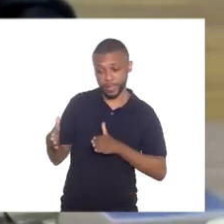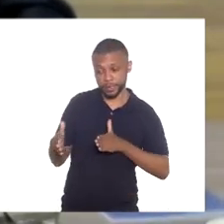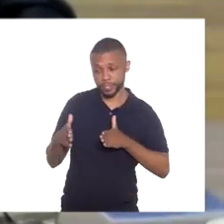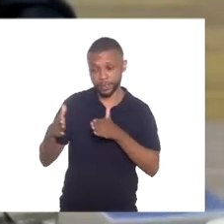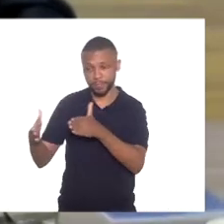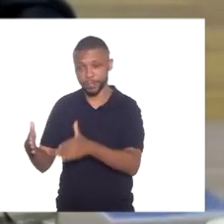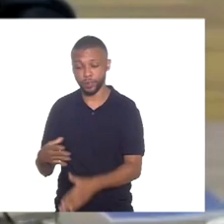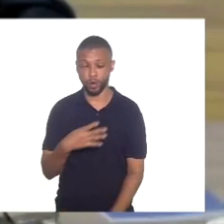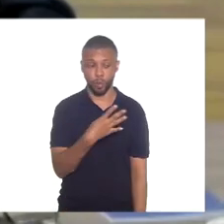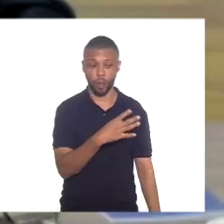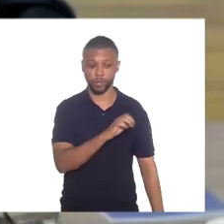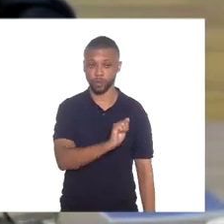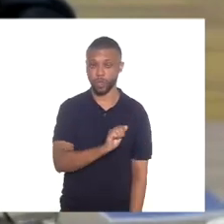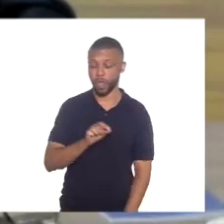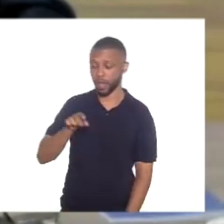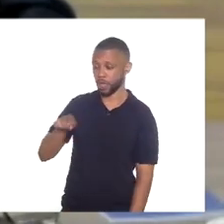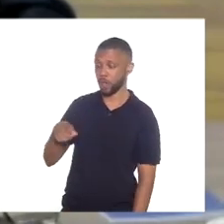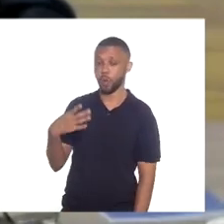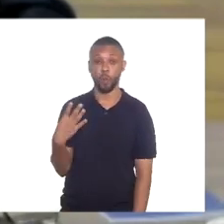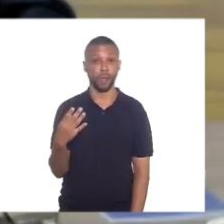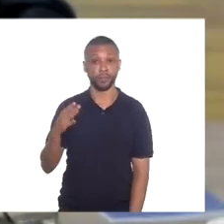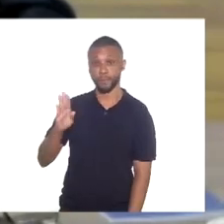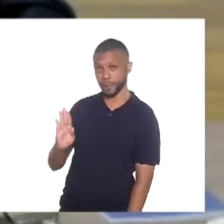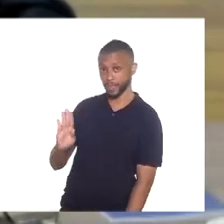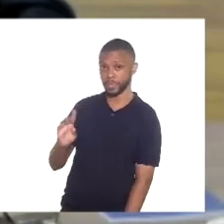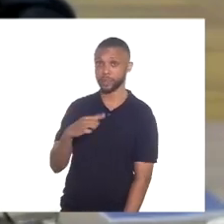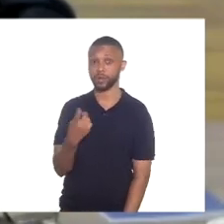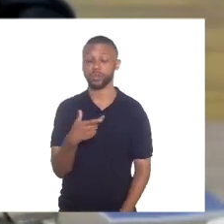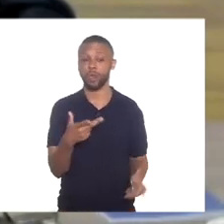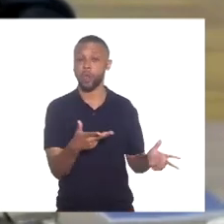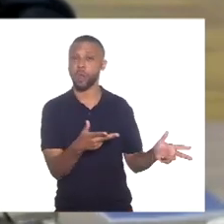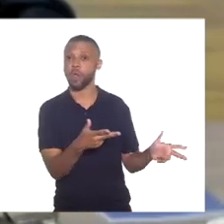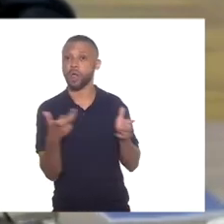estamos reinjetando gás do pré-sal.